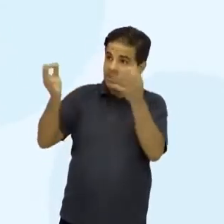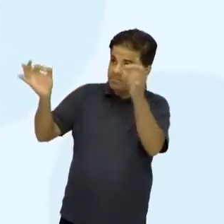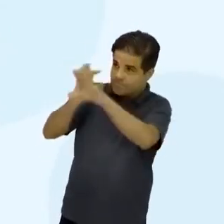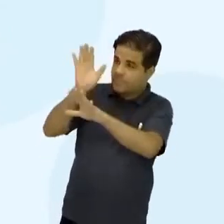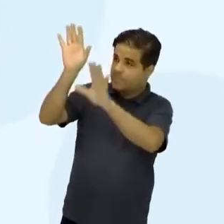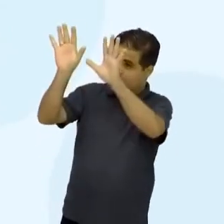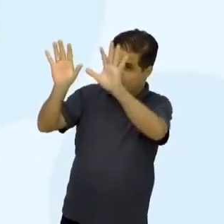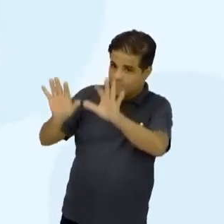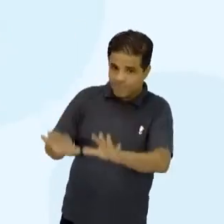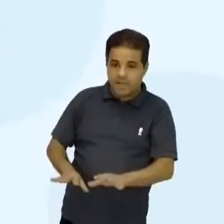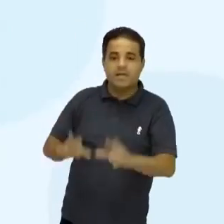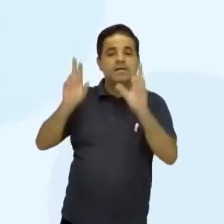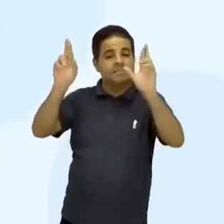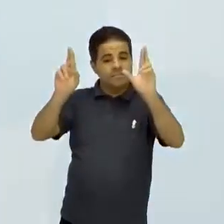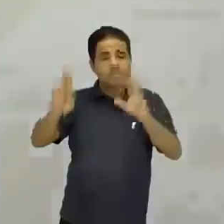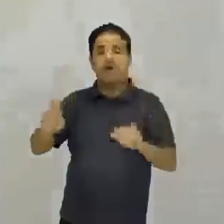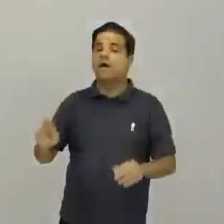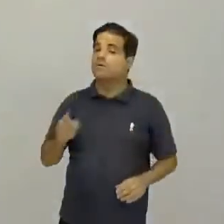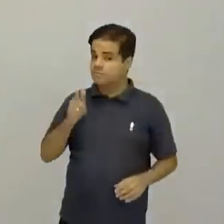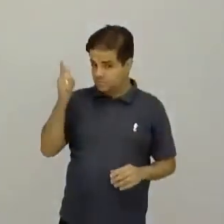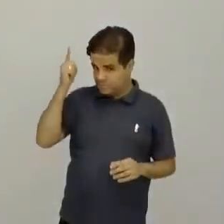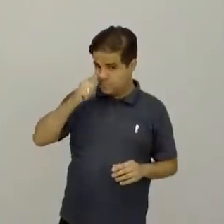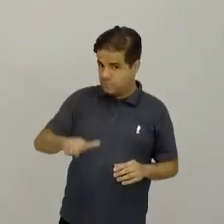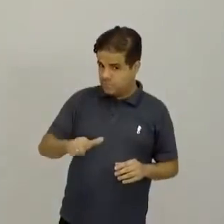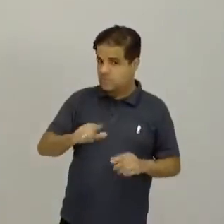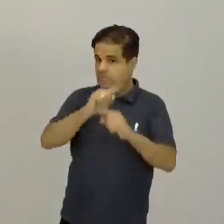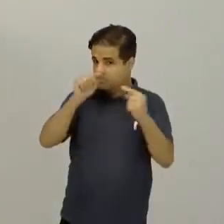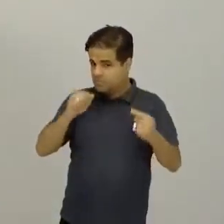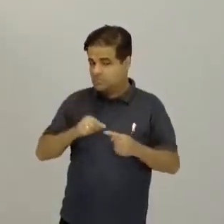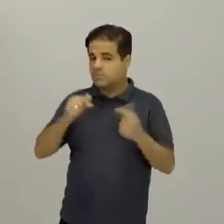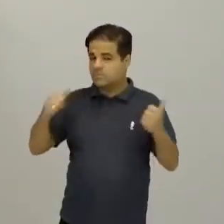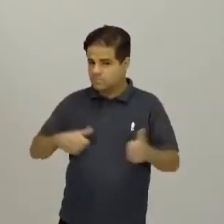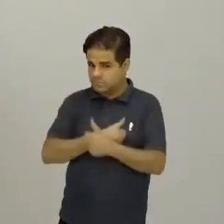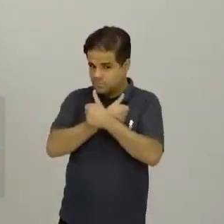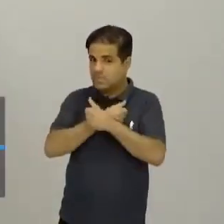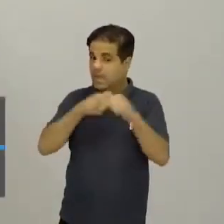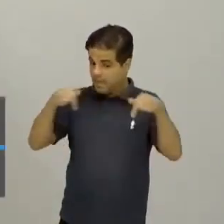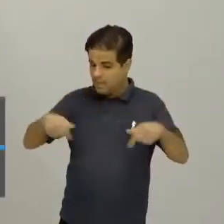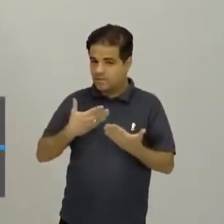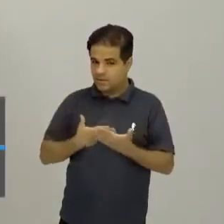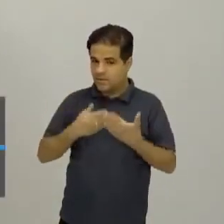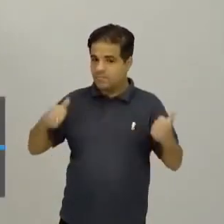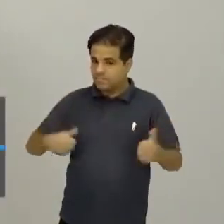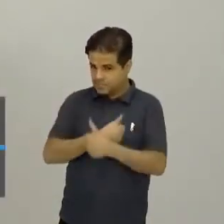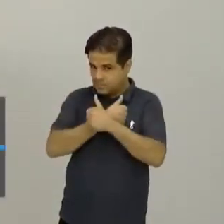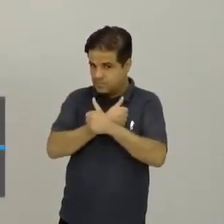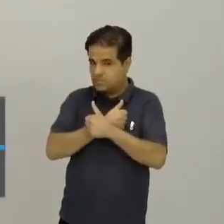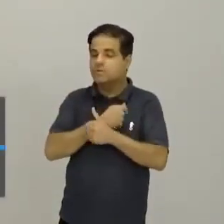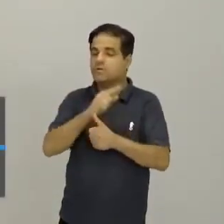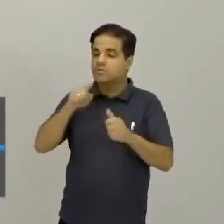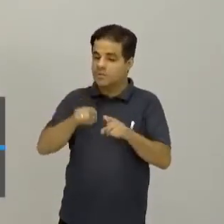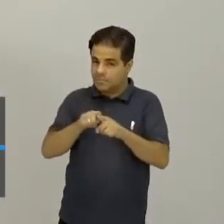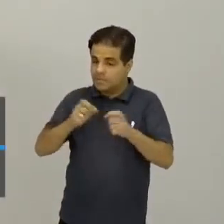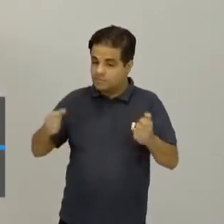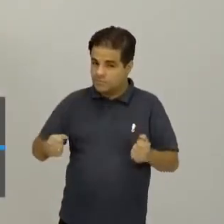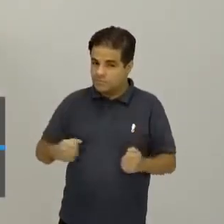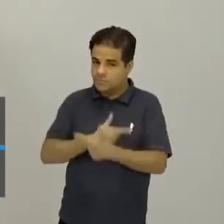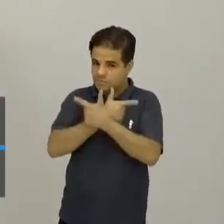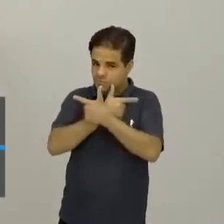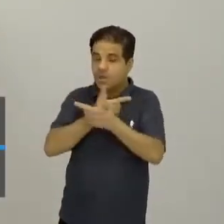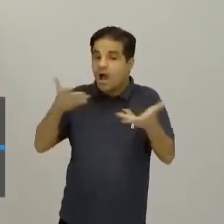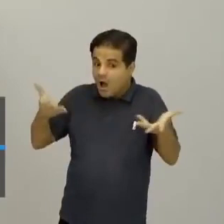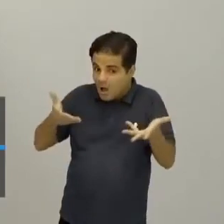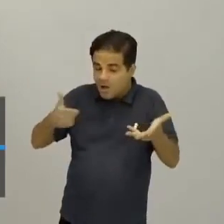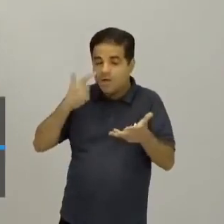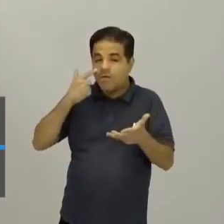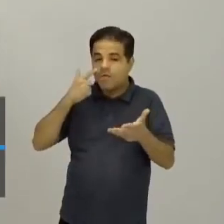resolução. Espero que você tenha entendido a função do primeiro grau, porque essa aula é função do primeiro grau e do segundo. Então agora a gente vai olhar para o segundo grau.